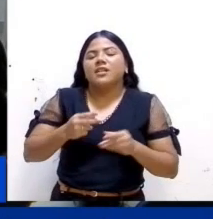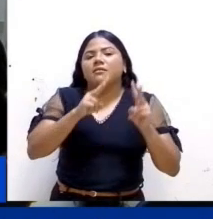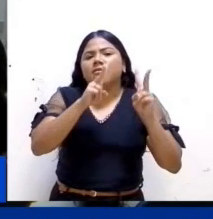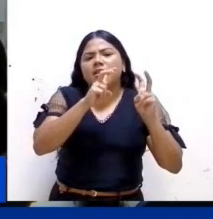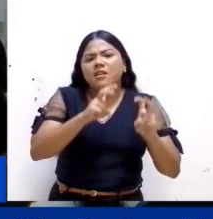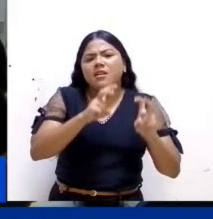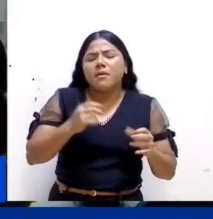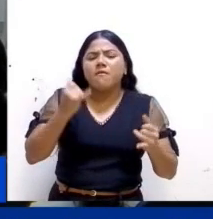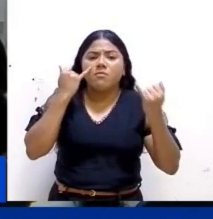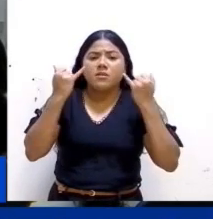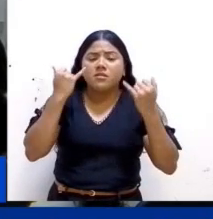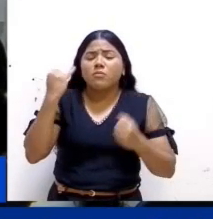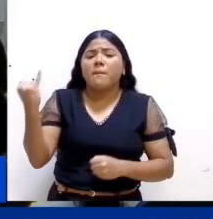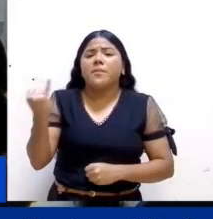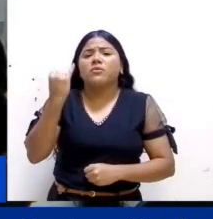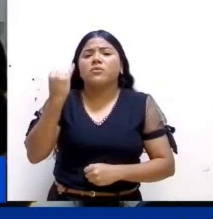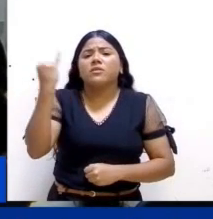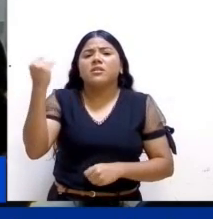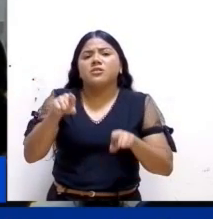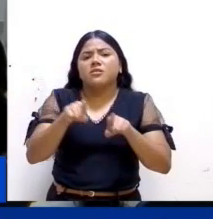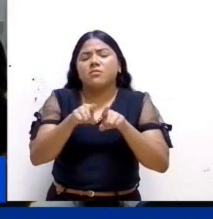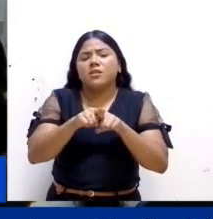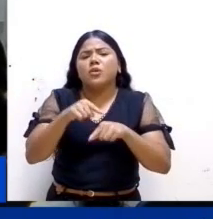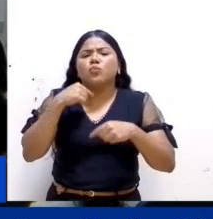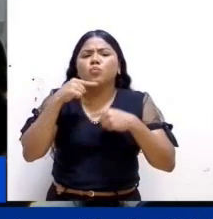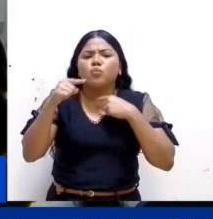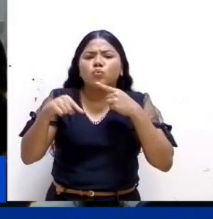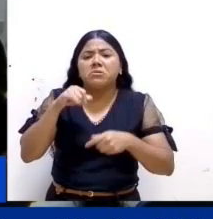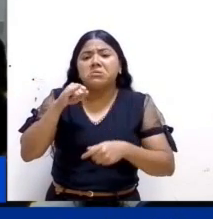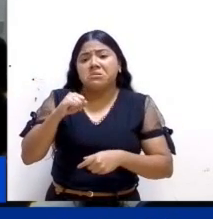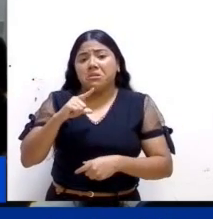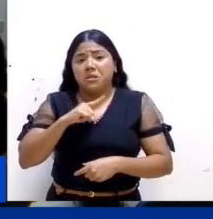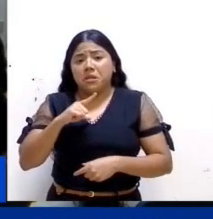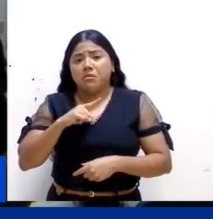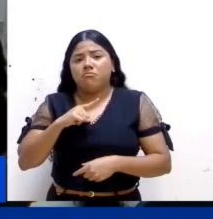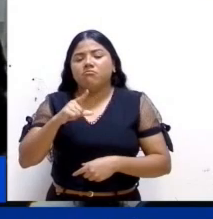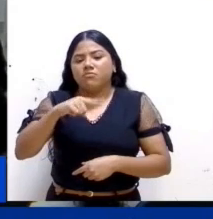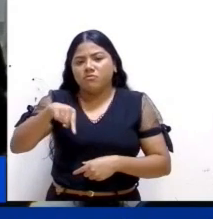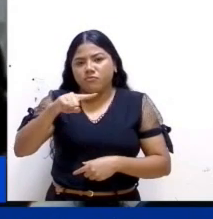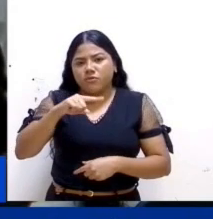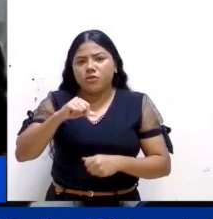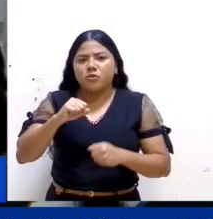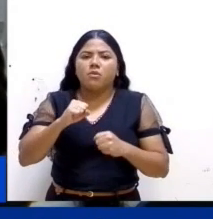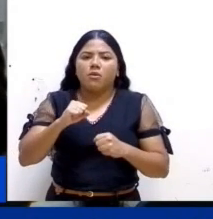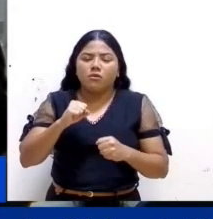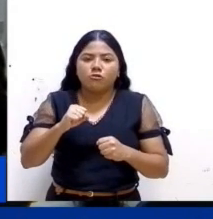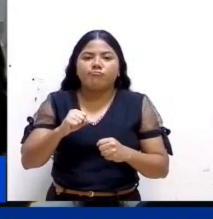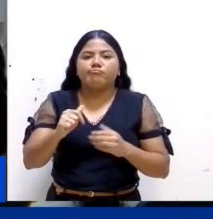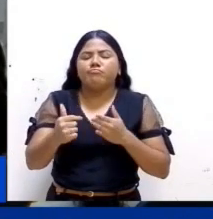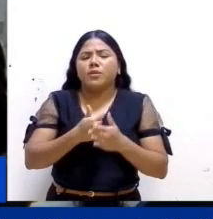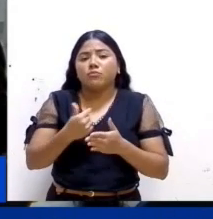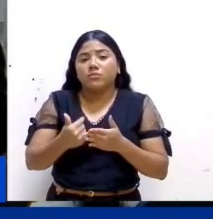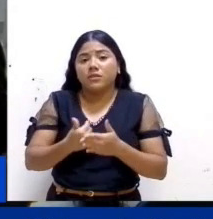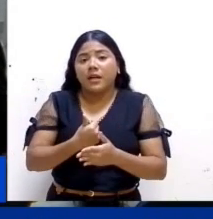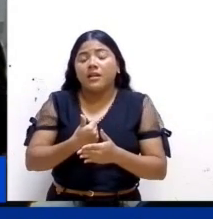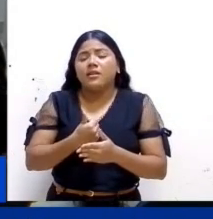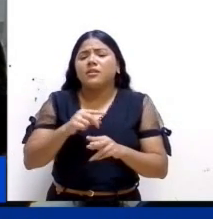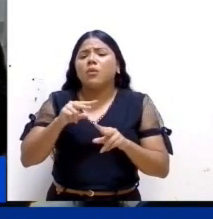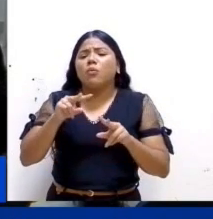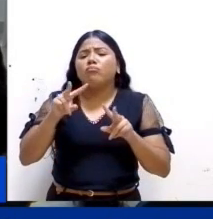que às vezes nos geram dúvidas, questionamentos. E aqui a gente veio trazer um pouquinho, uma